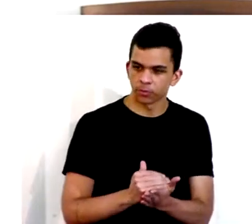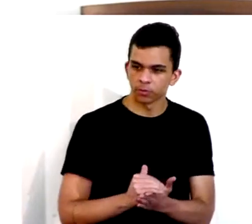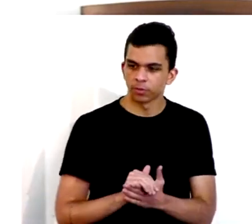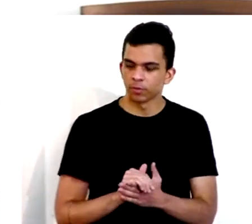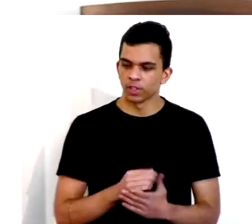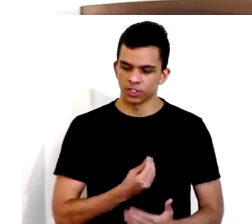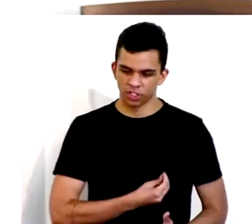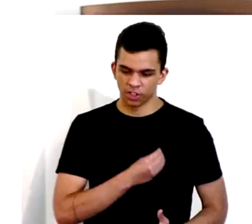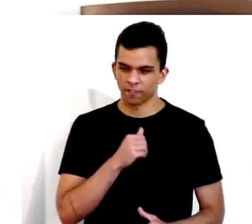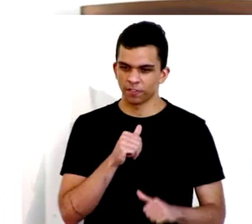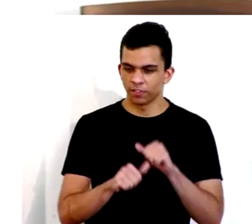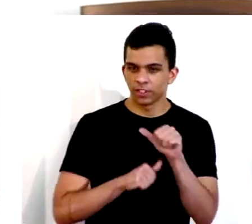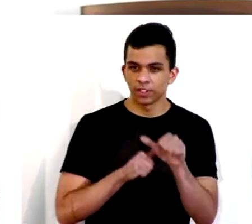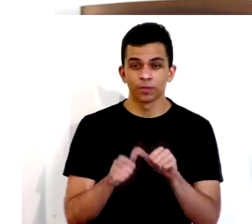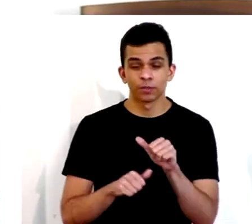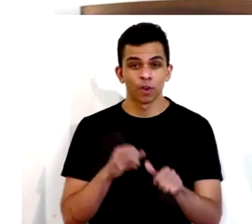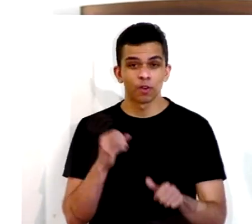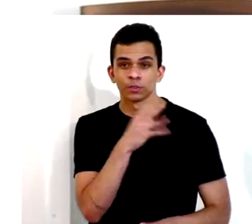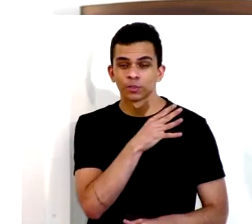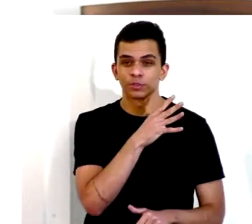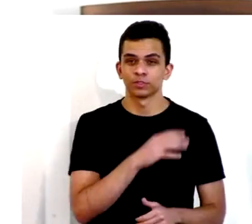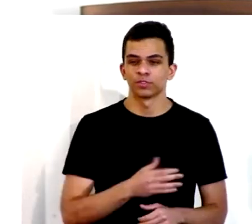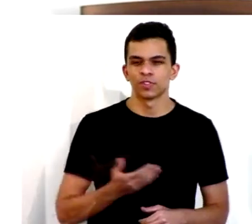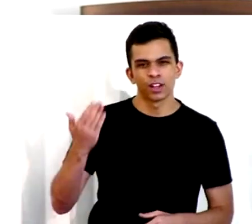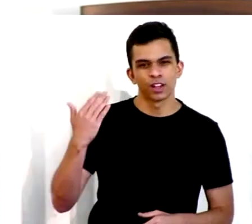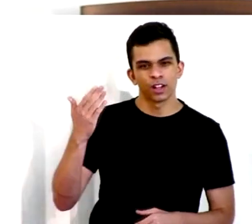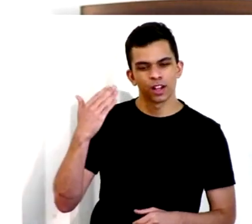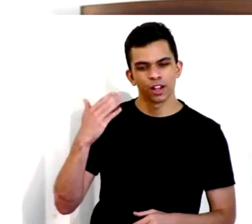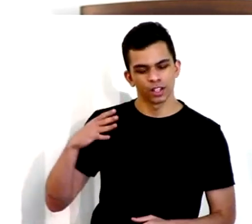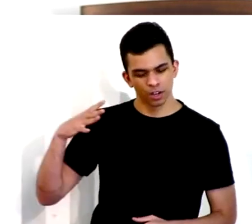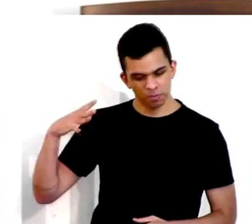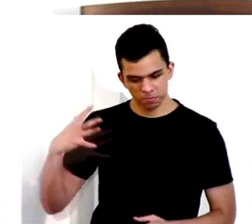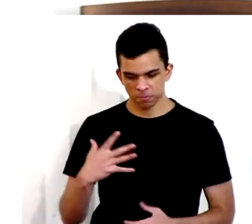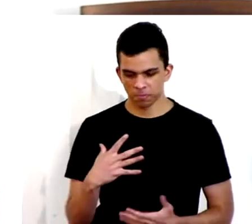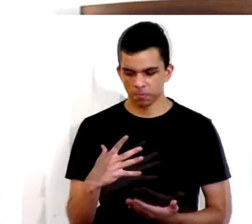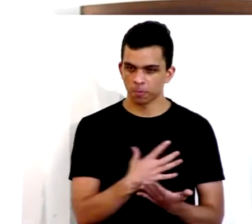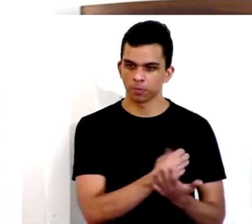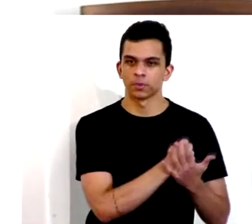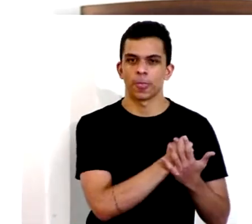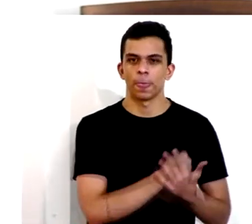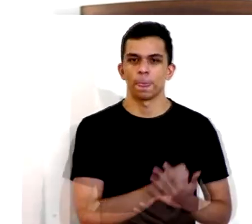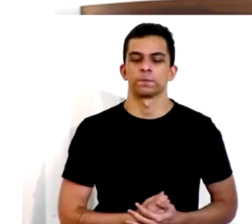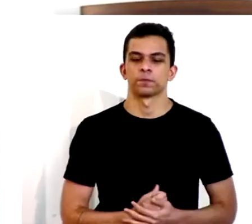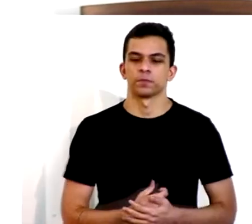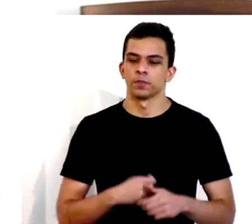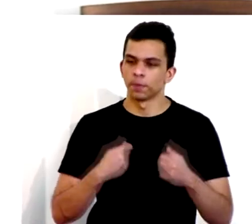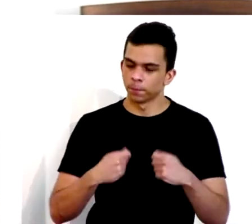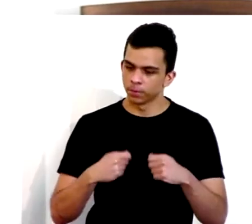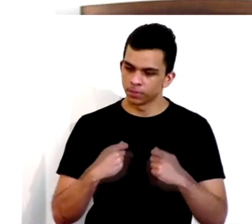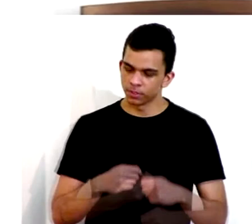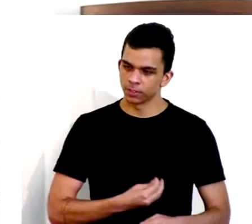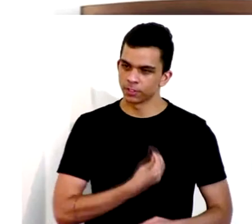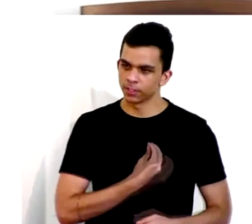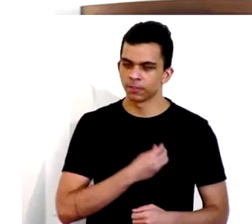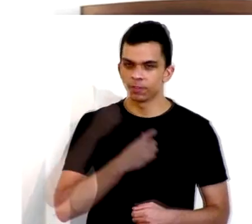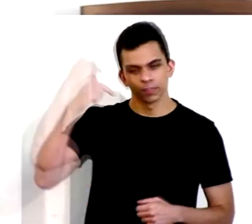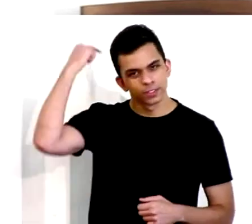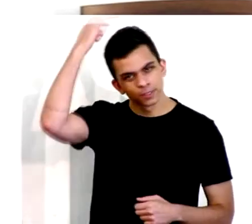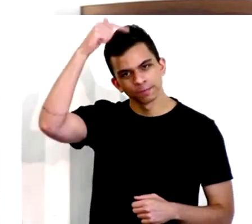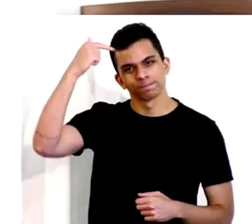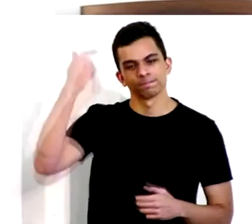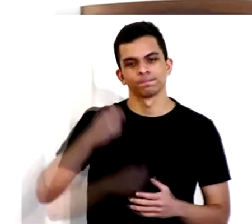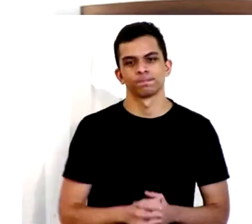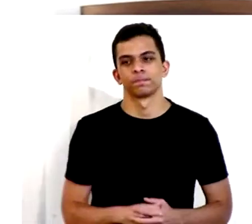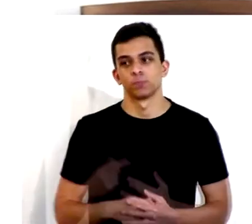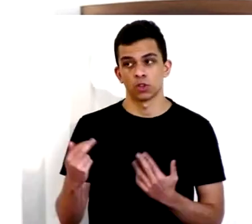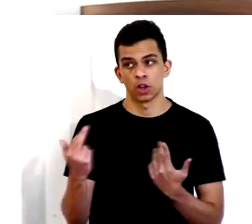natureza para a nova natureza, na redenção. E a partir dali eu preciso viver como santo, assim como Ele nos chamou para viver. 3